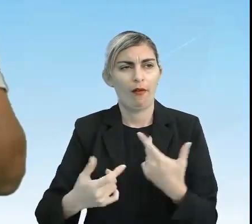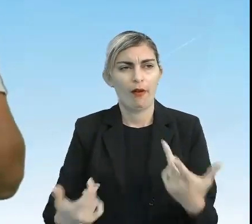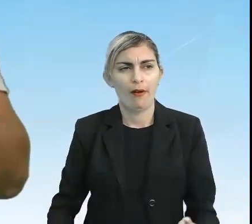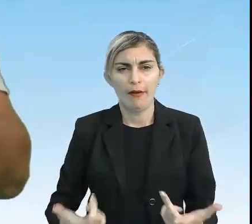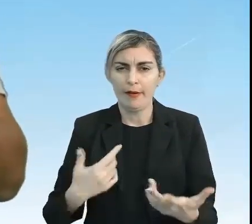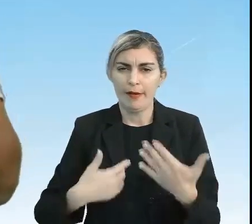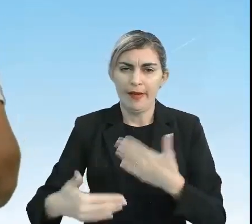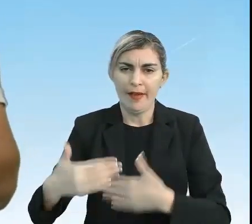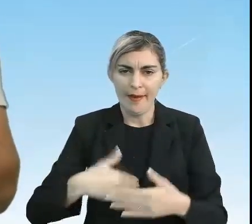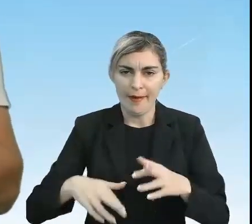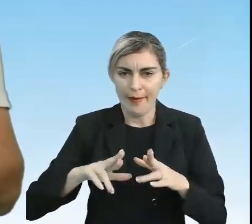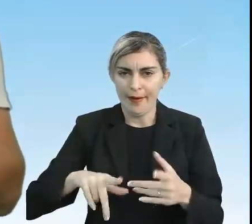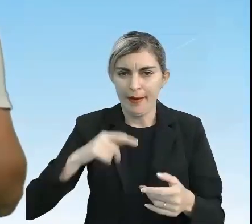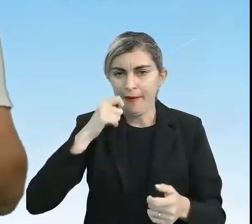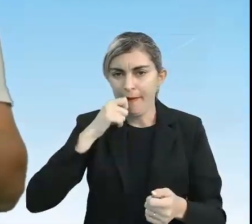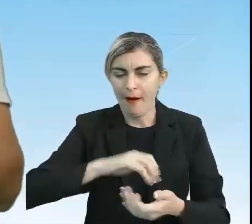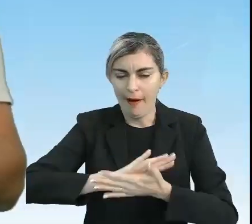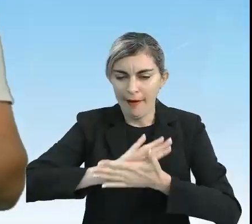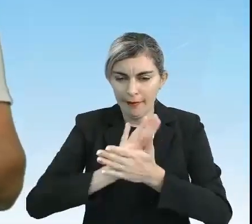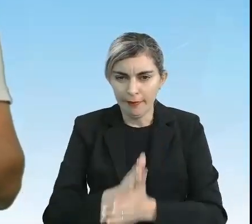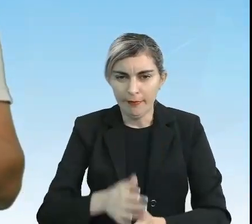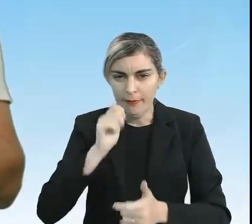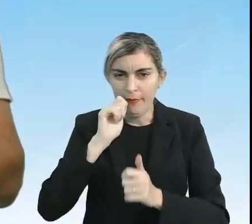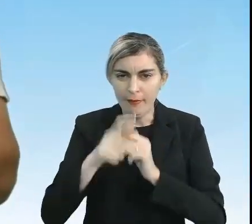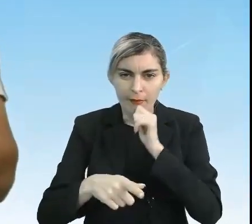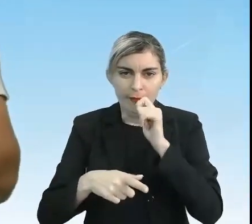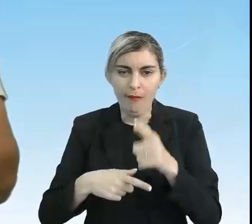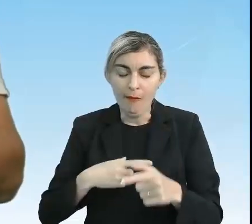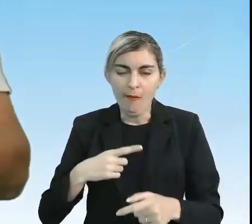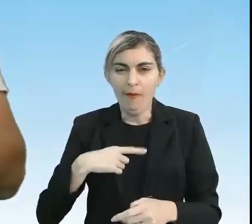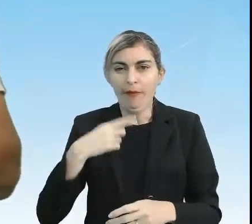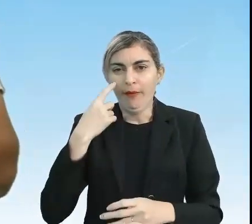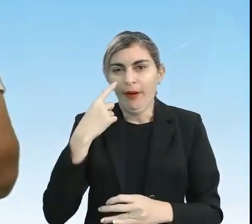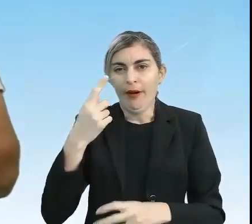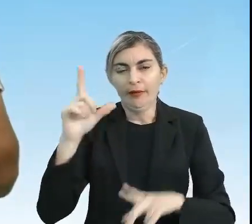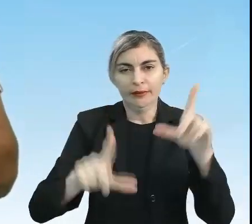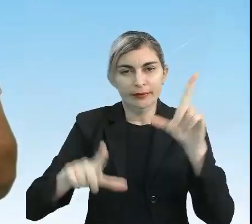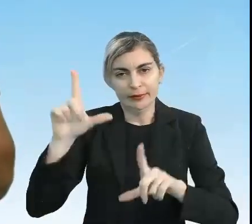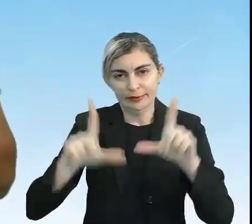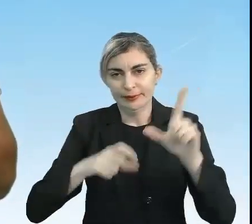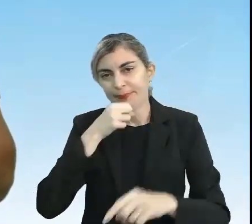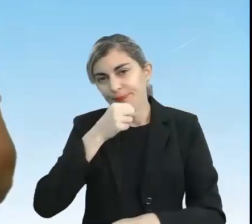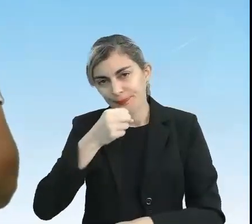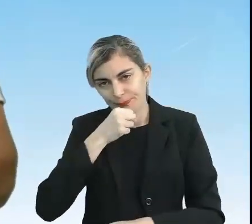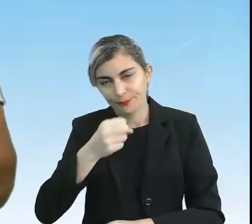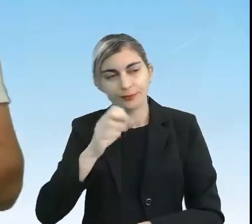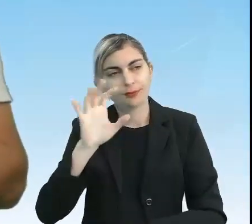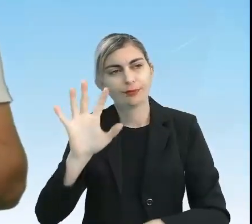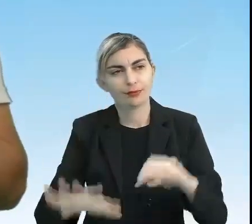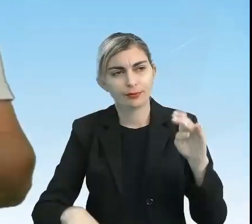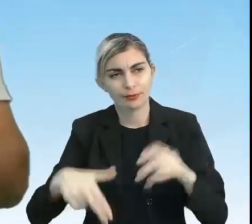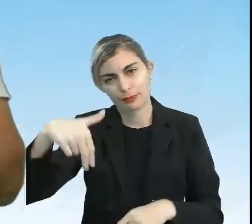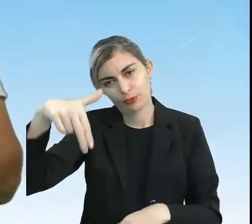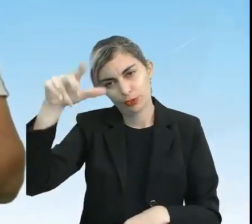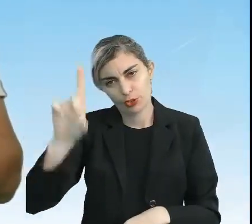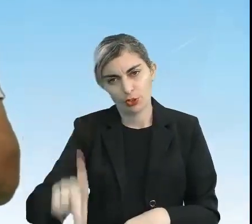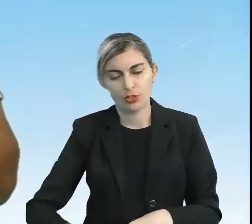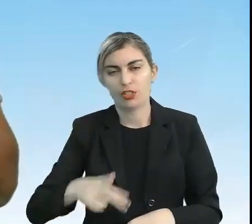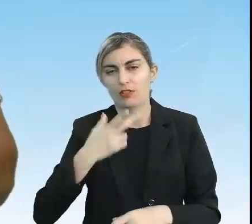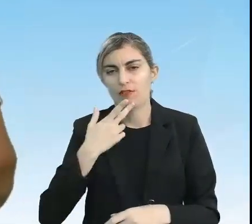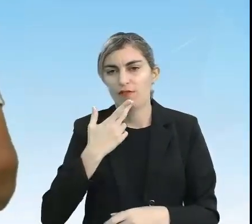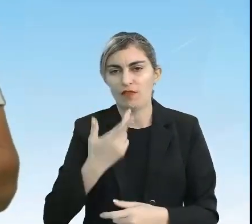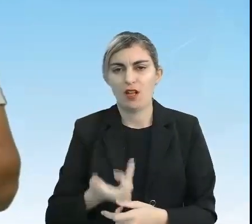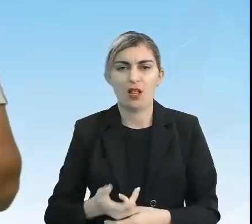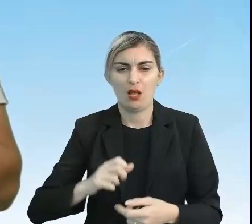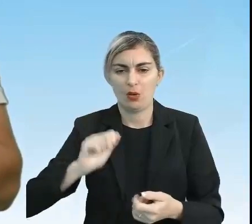são tratadas de forma pejorativas. Eu me lembro que em programas de televisão, às vezes os nordestinos eram tratados de